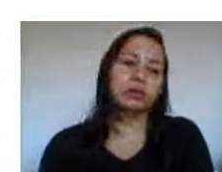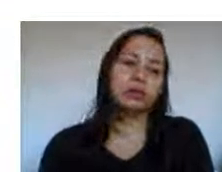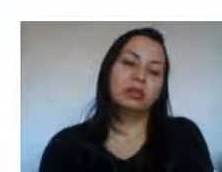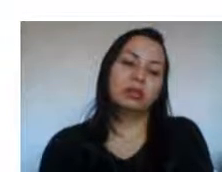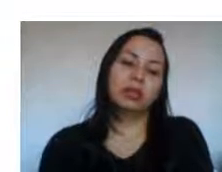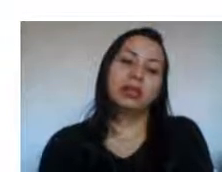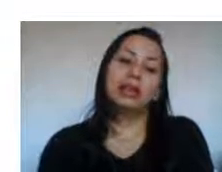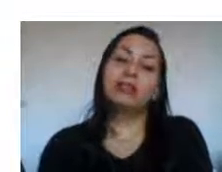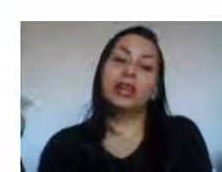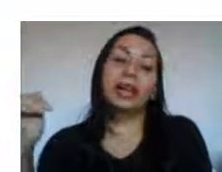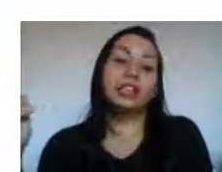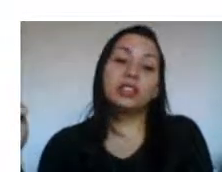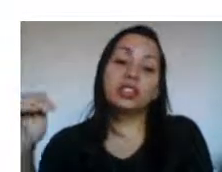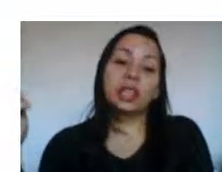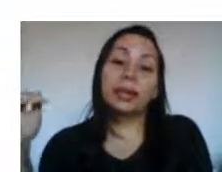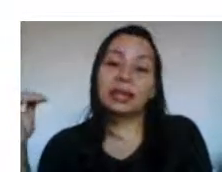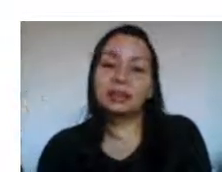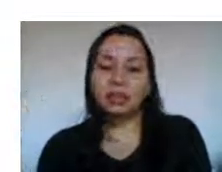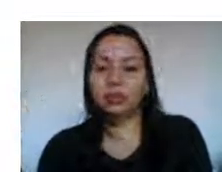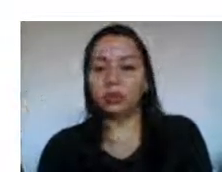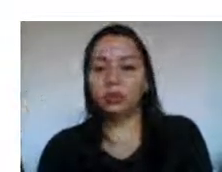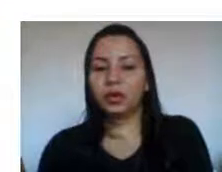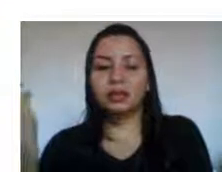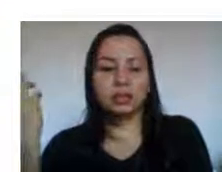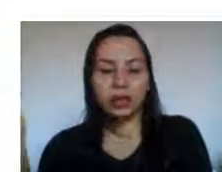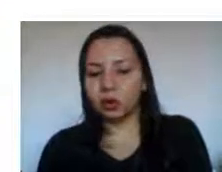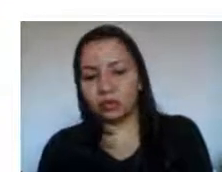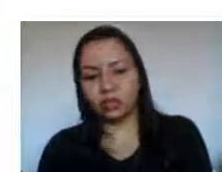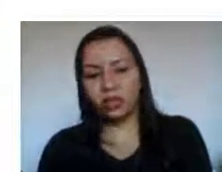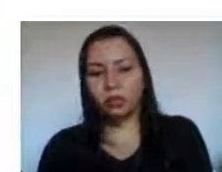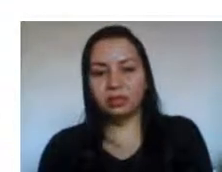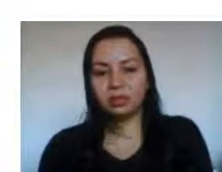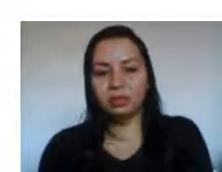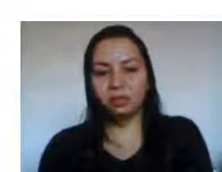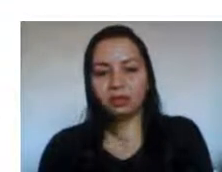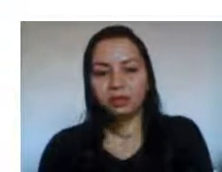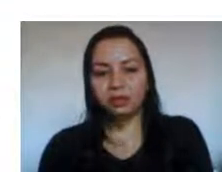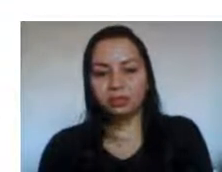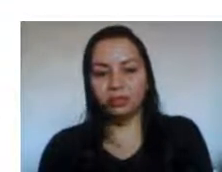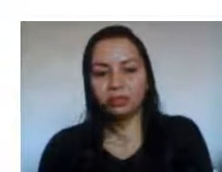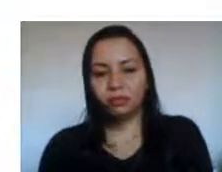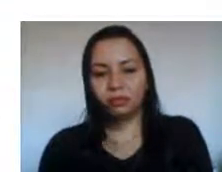socioeconômicos, que vai aí desestabilizando esses ecossistemas.